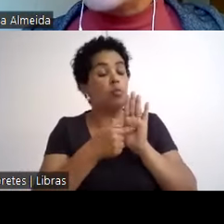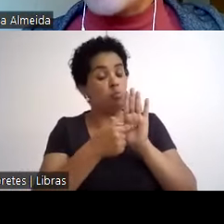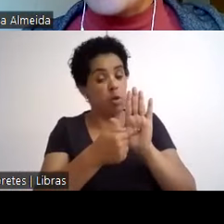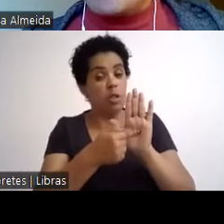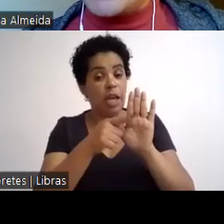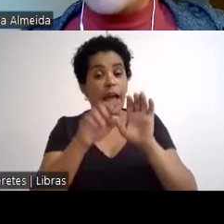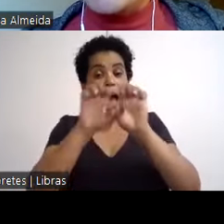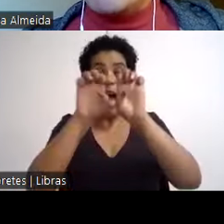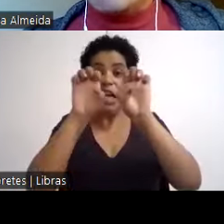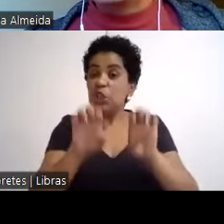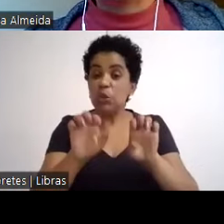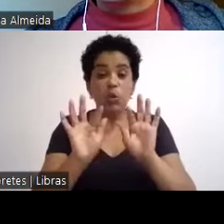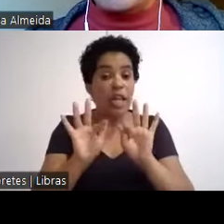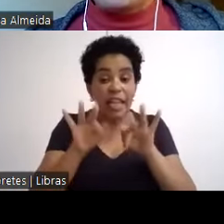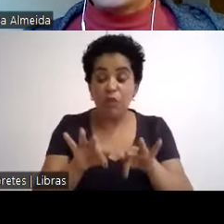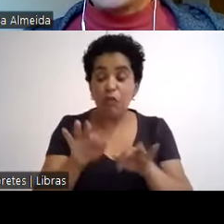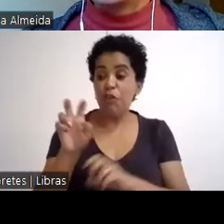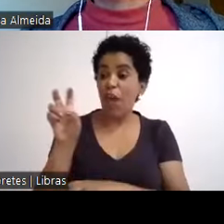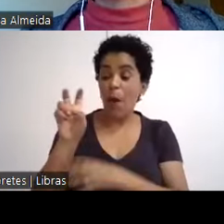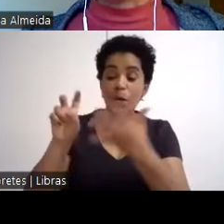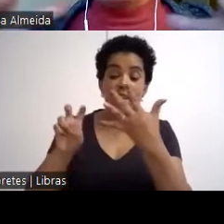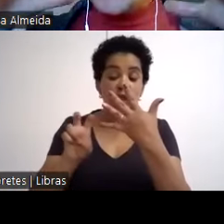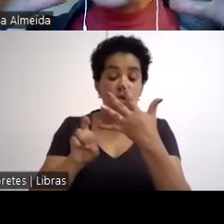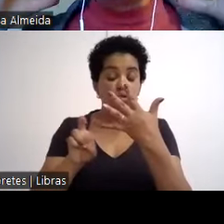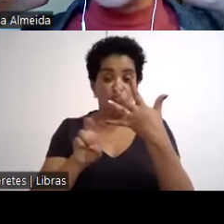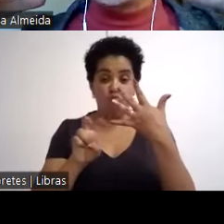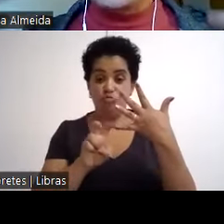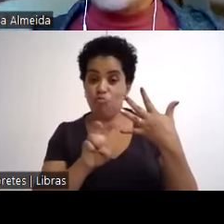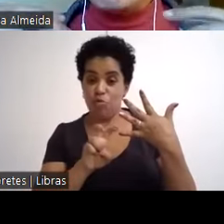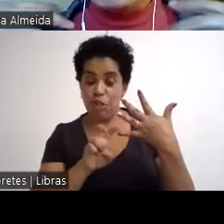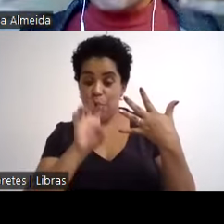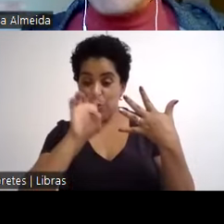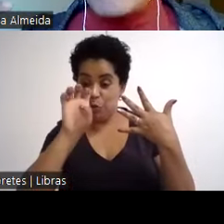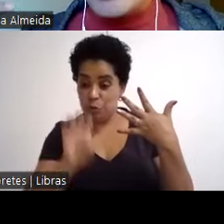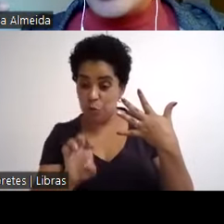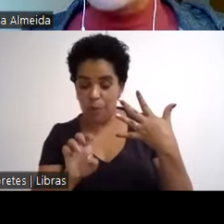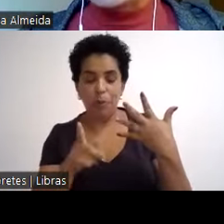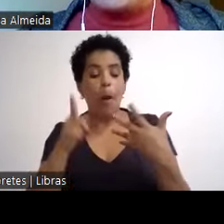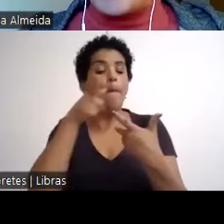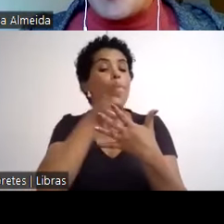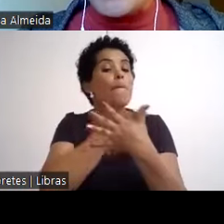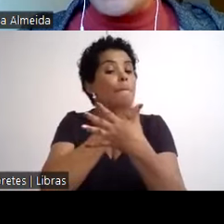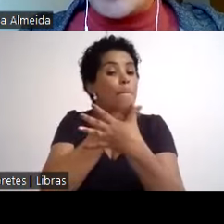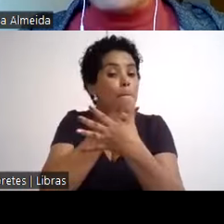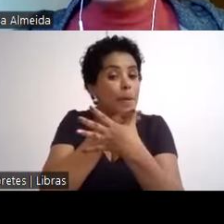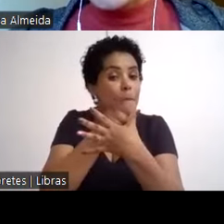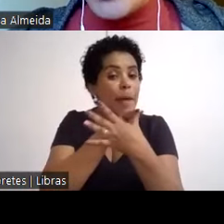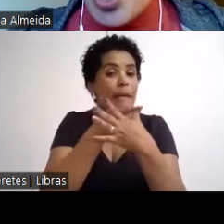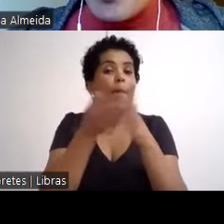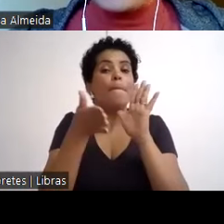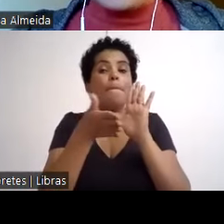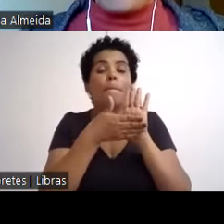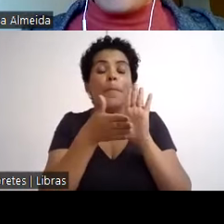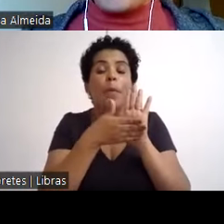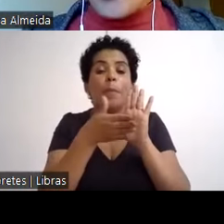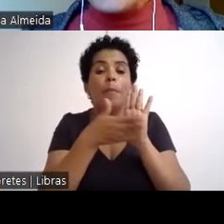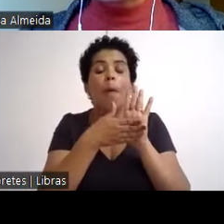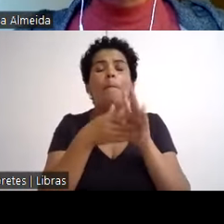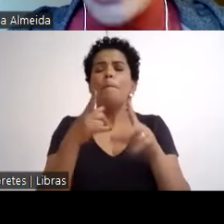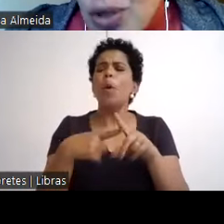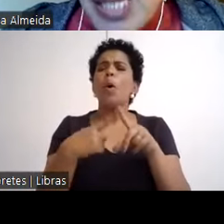última coisa que a gente precisa organizar. O primeiro passo, o que move a gente, é o propósito, é por que estamos